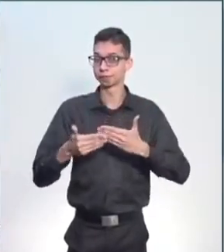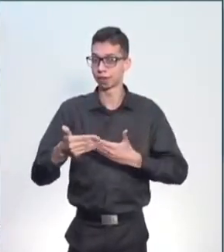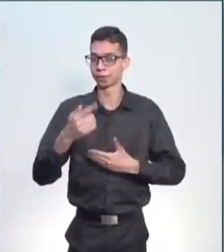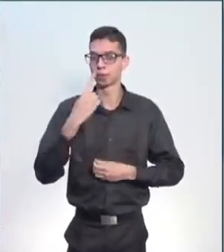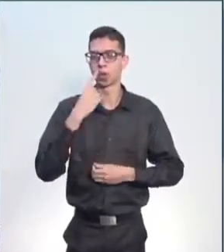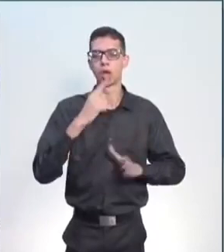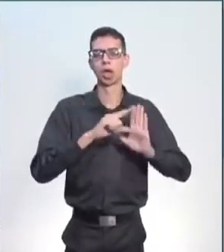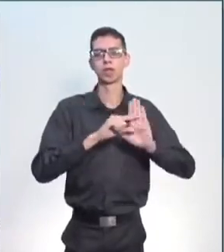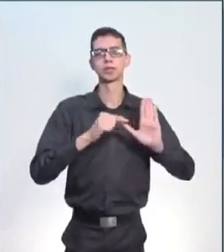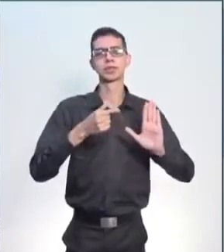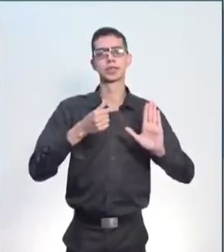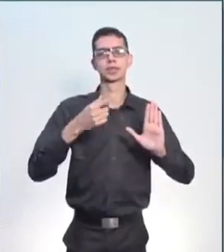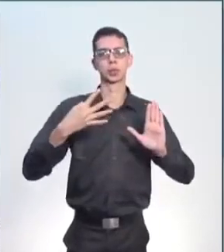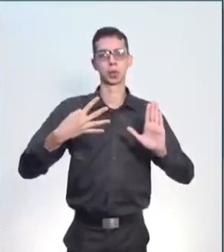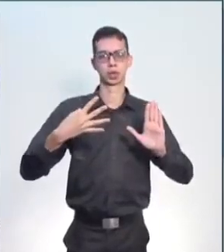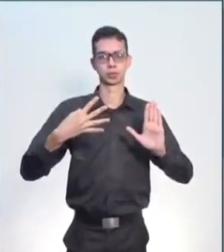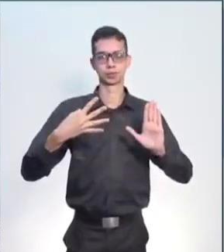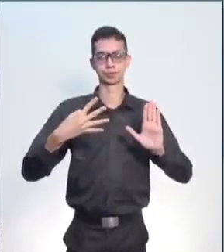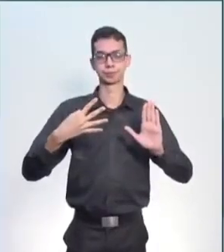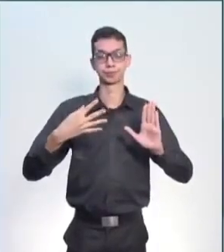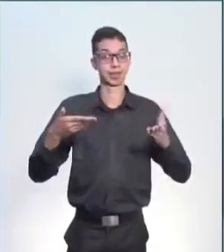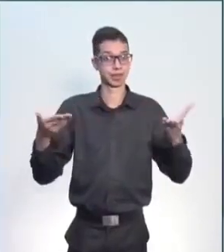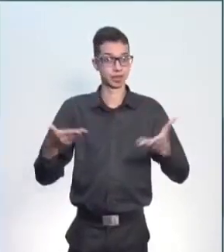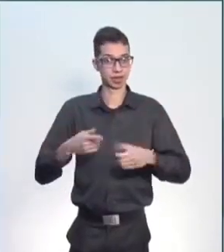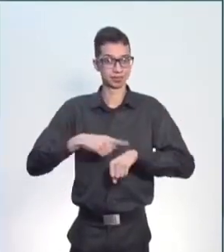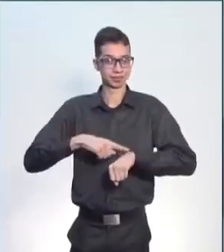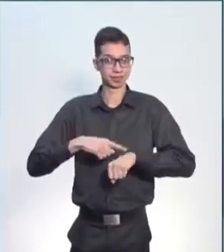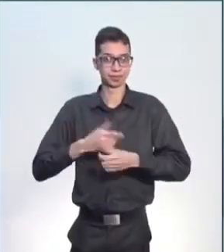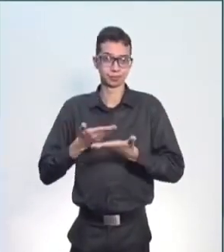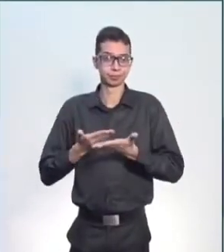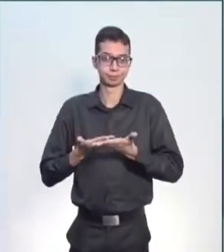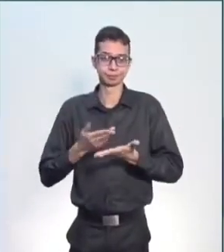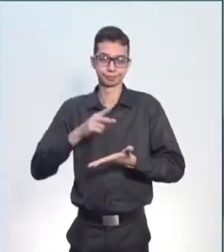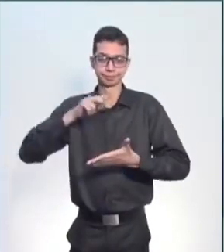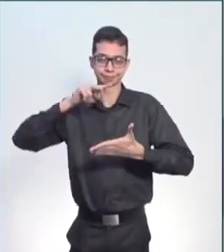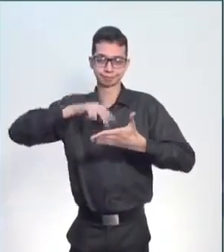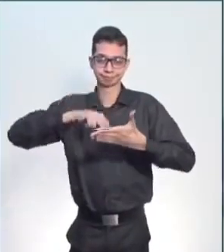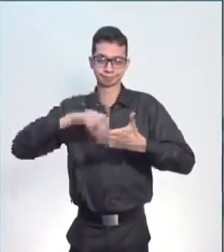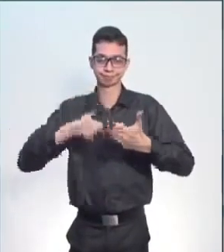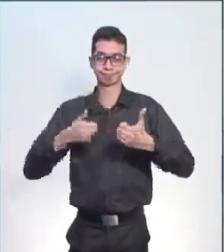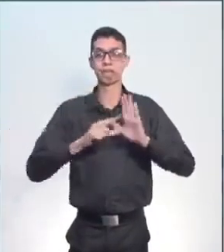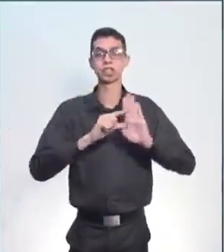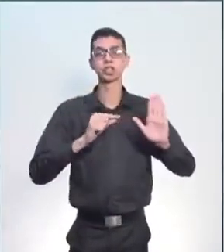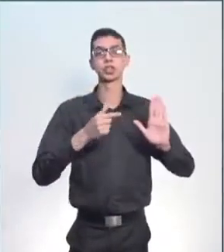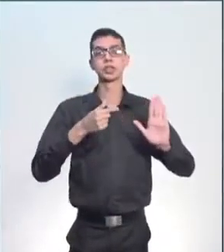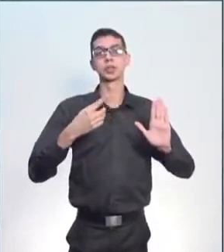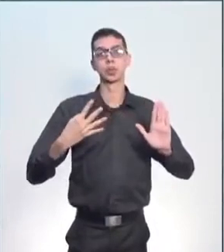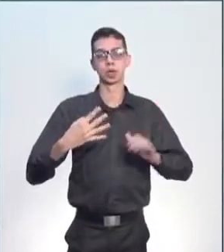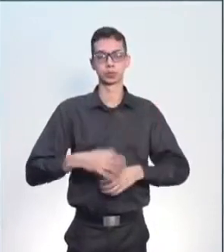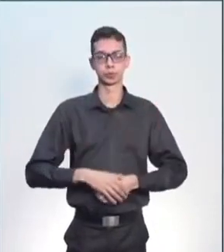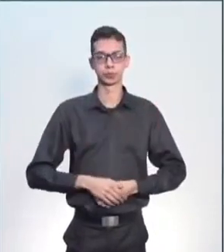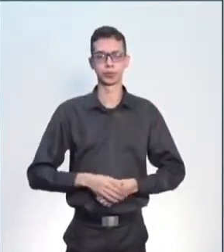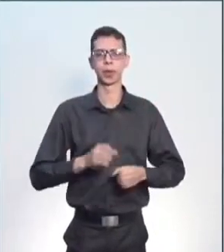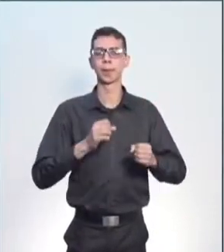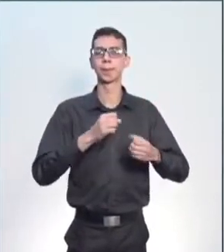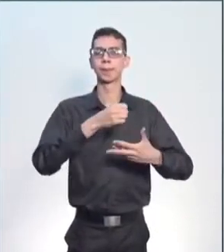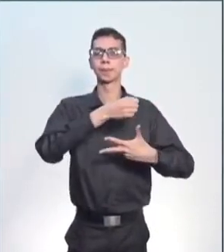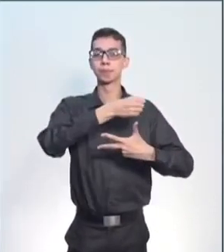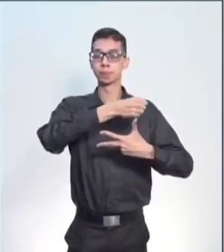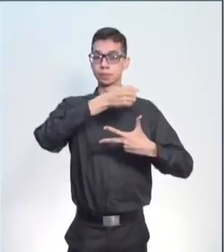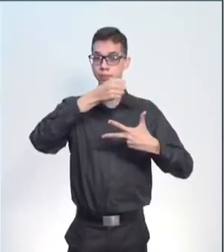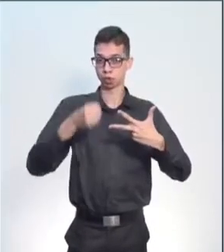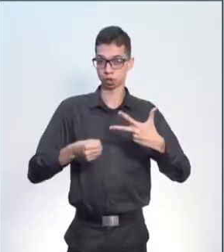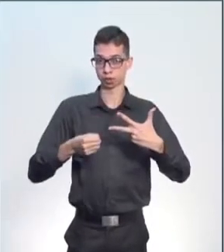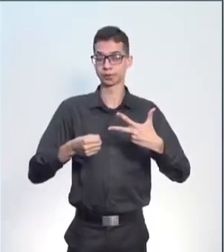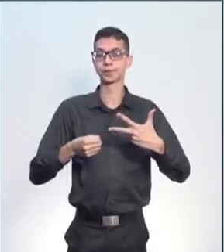Artigo 74, é nesses momentos que a gente lê, né? Artigo 74. Os poderes legislativo, executivo e